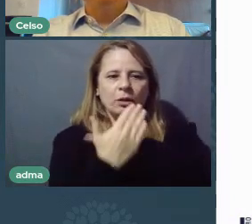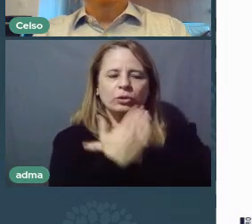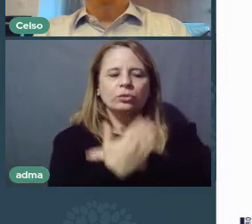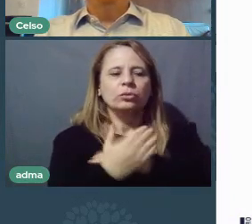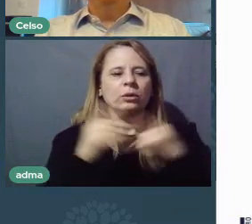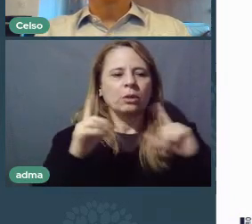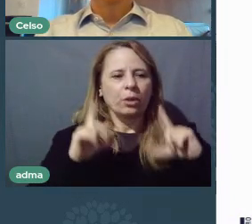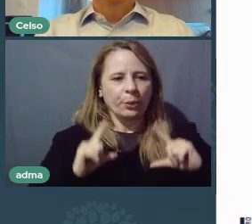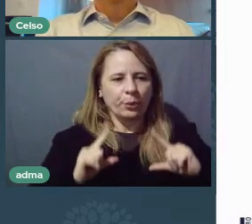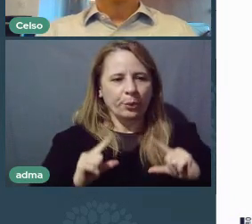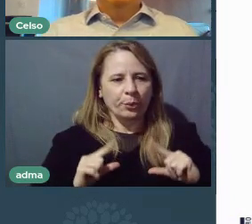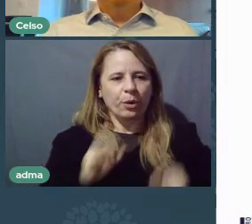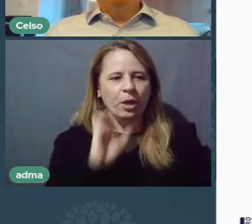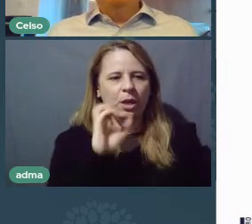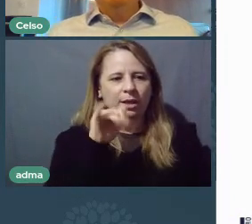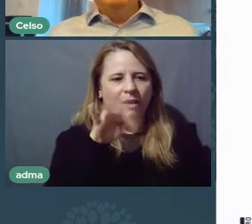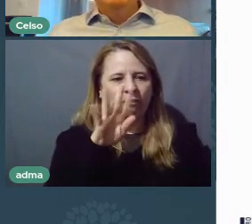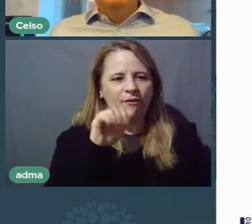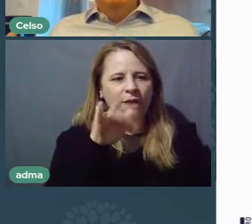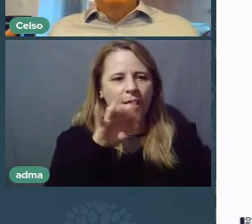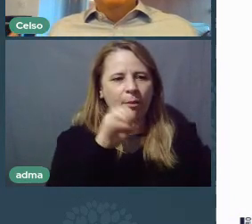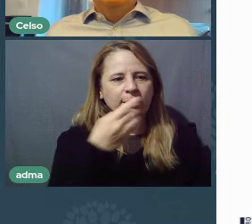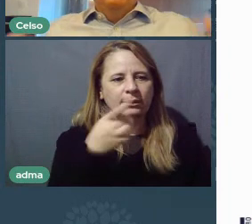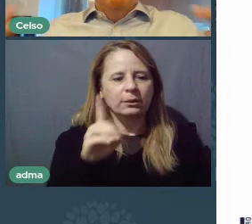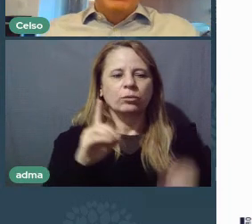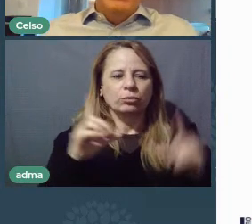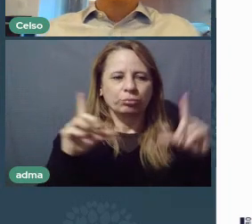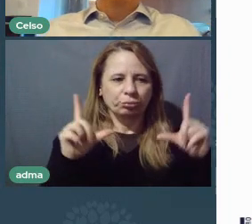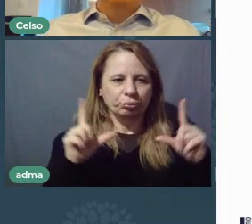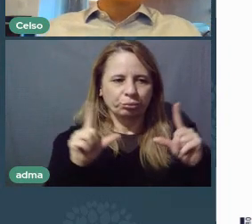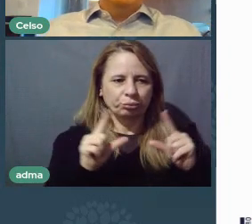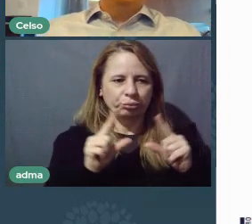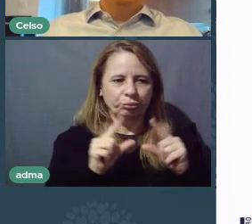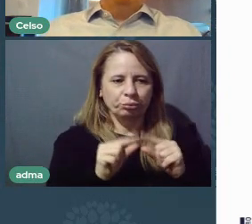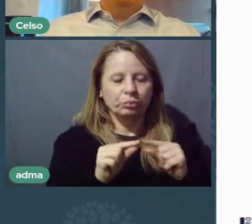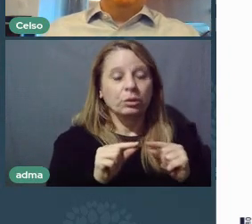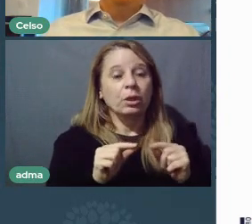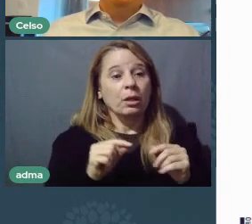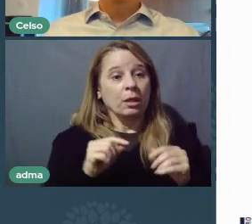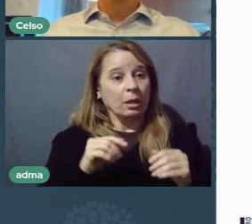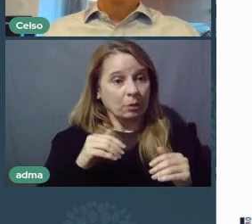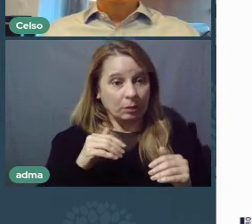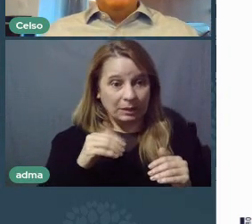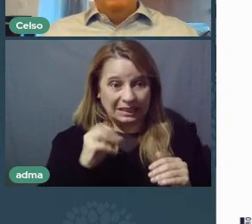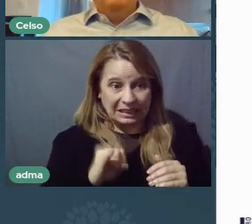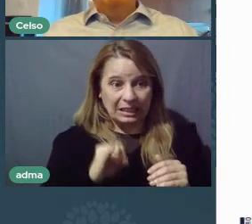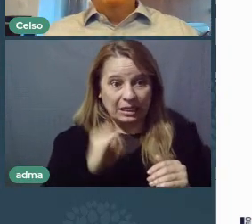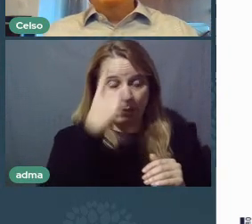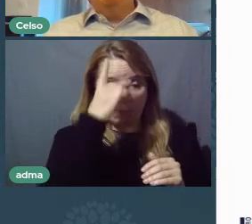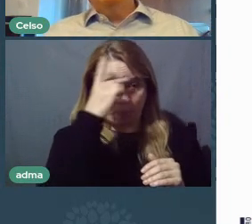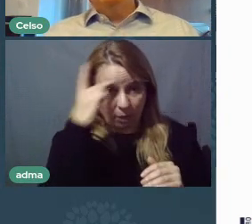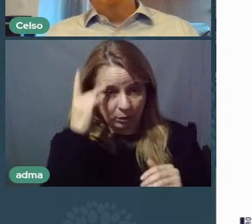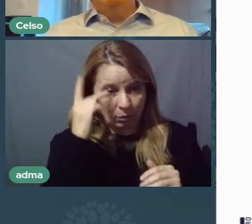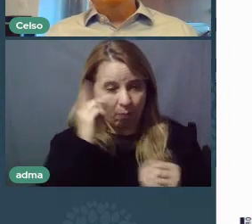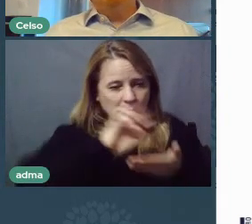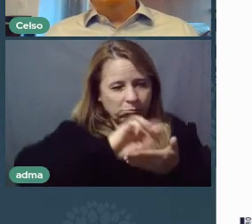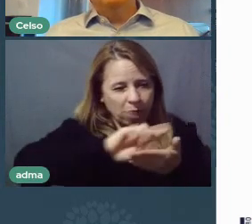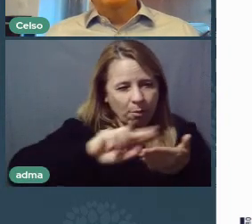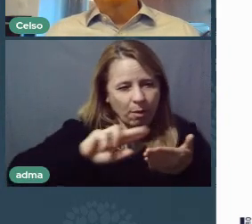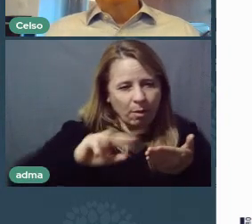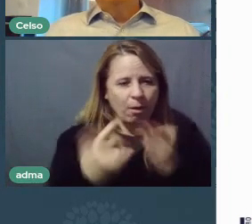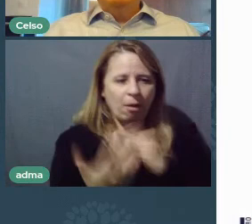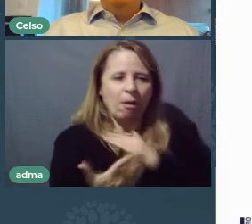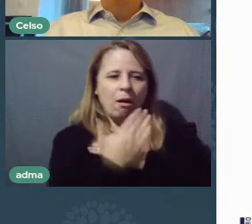bem significativas, mostrando, então, que quanto mais abordagens a pessoa tem, melhor, porque